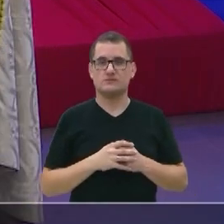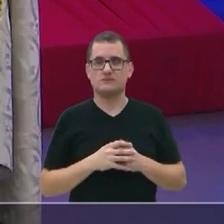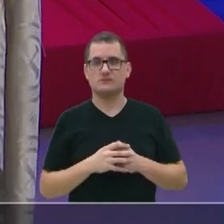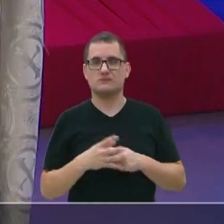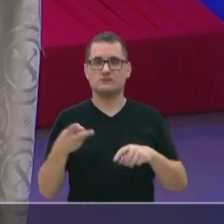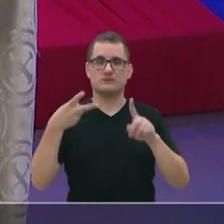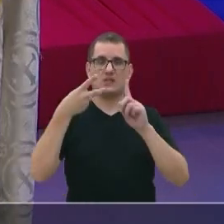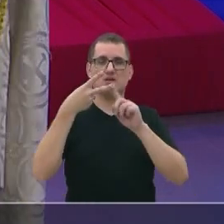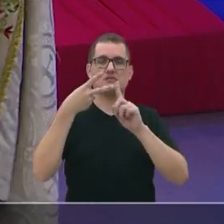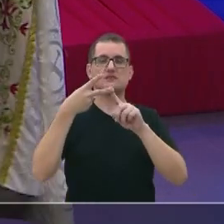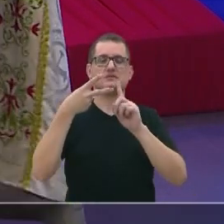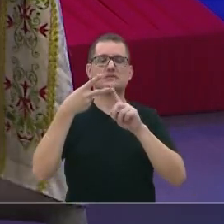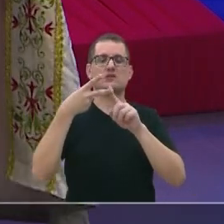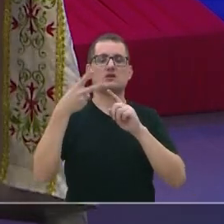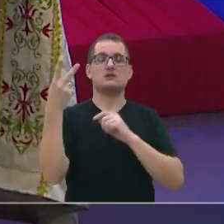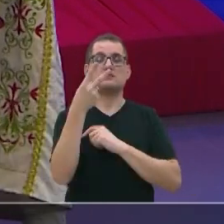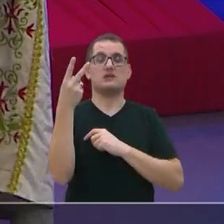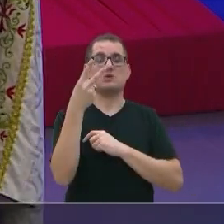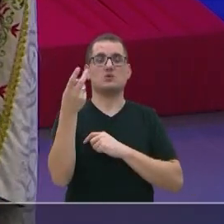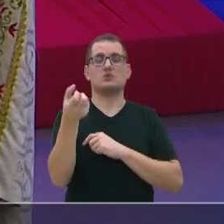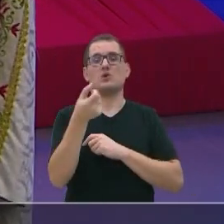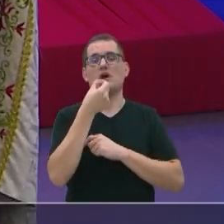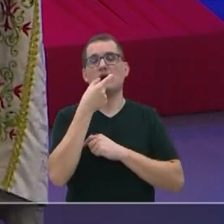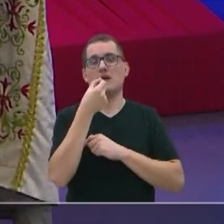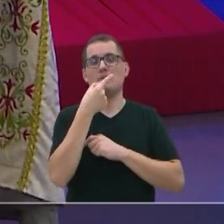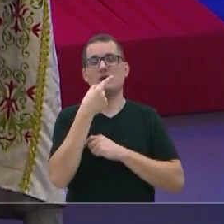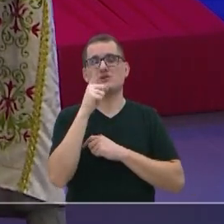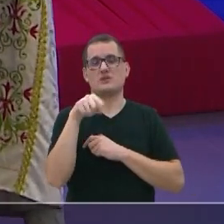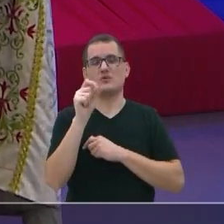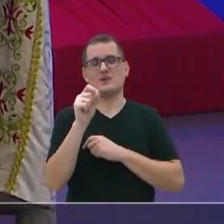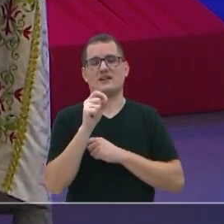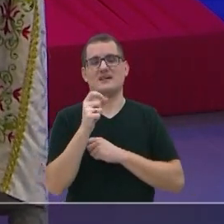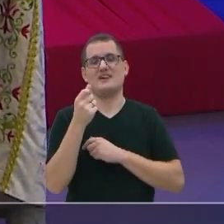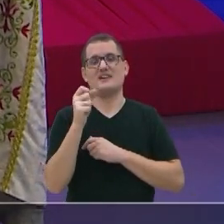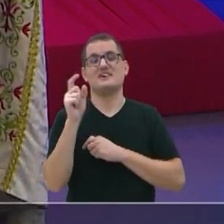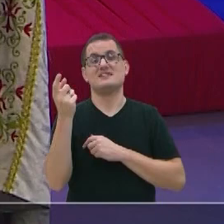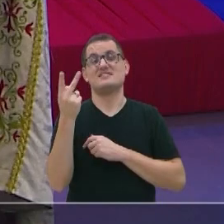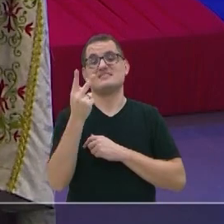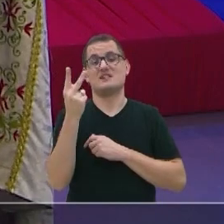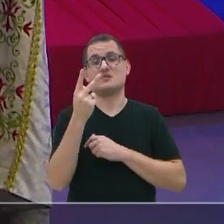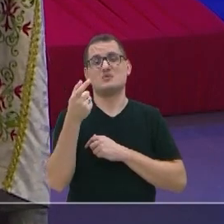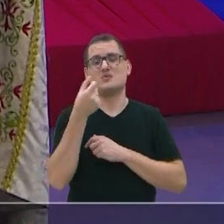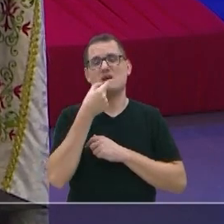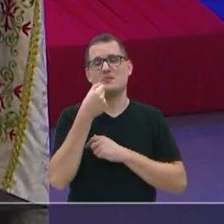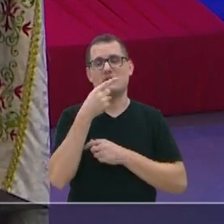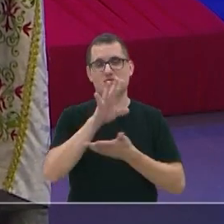é a confissão. Segundo remédio, diga: o segundo remédio,